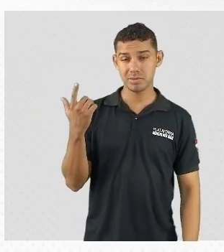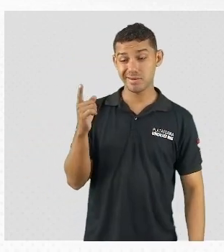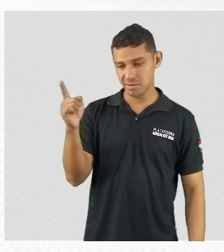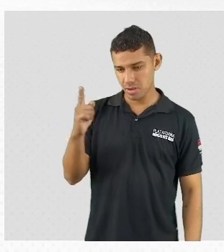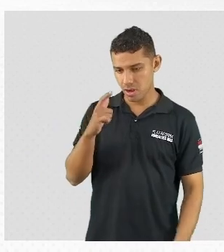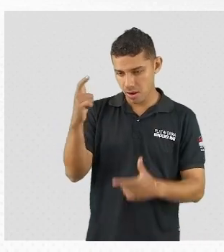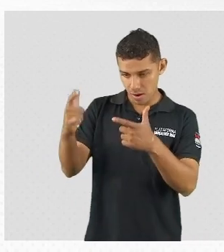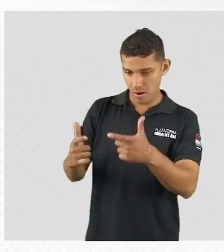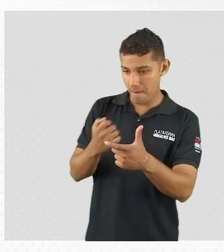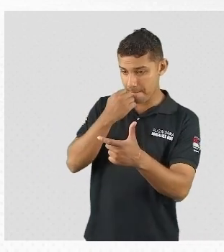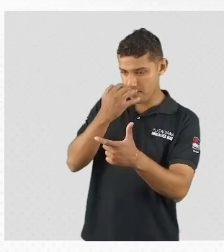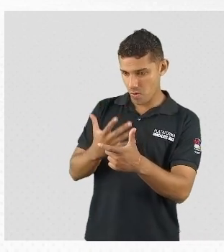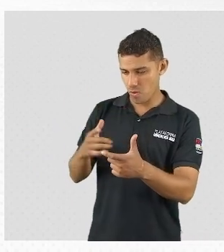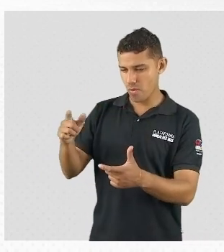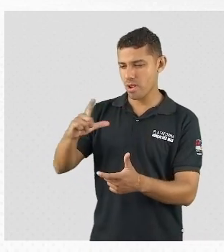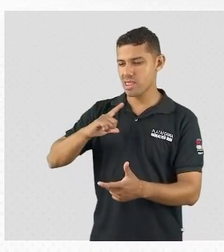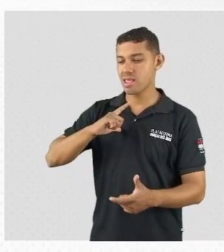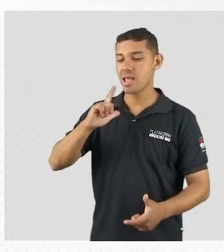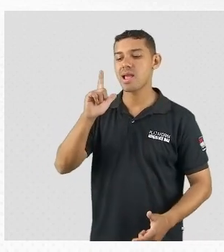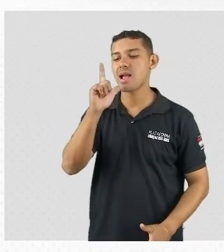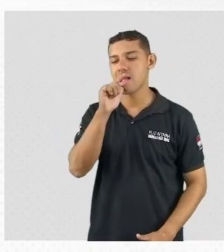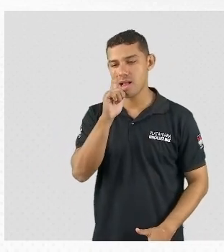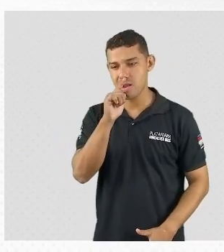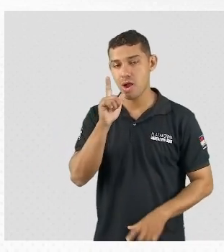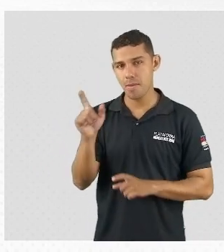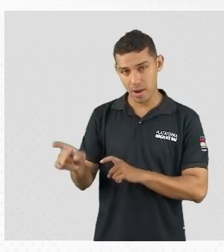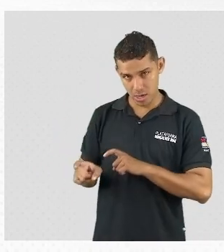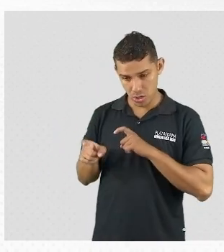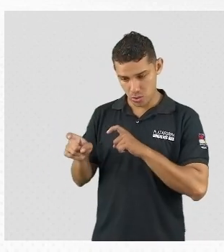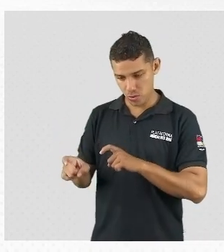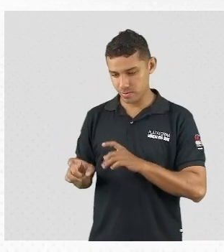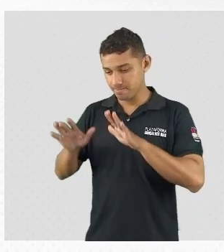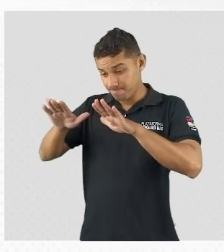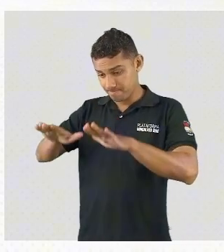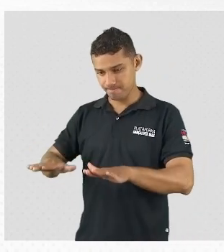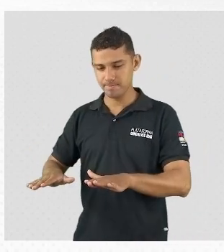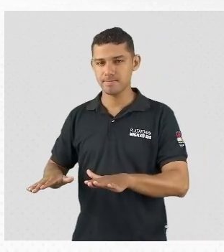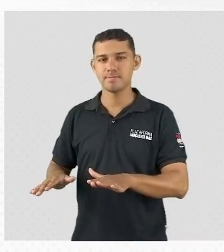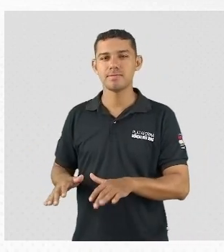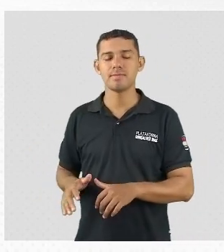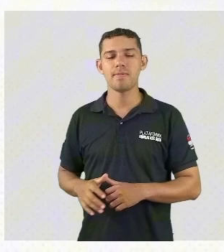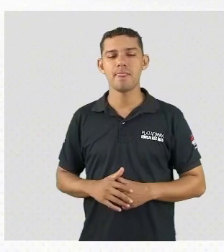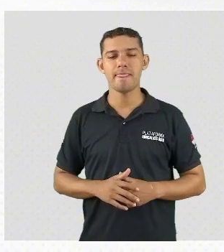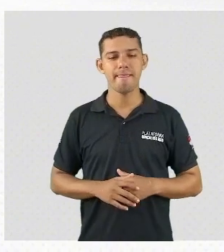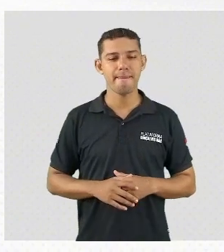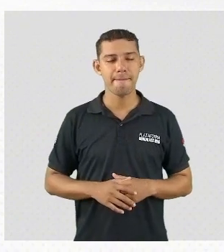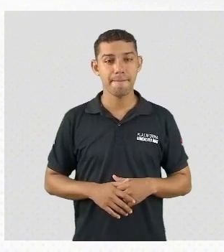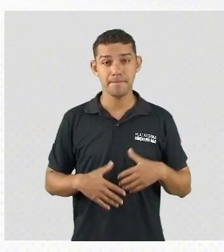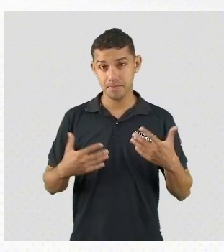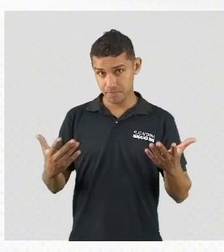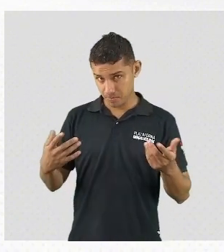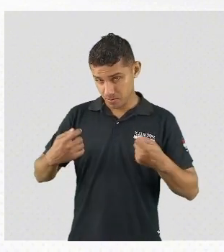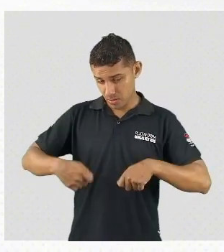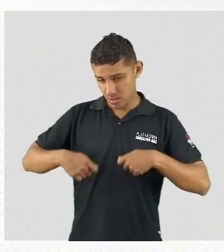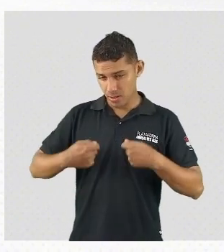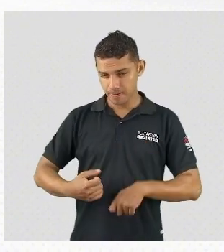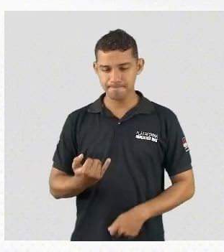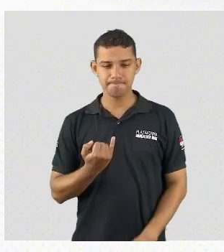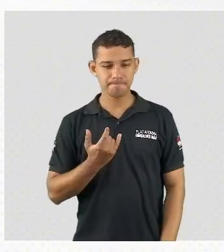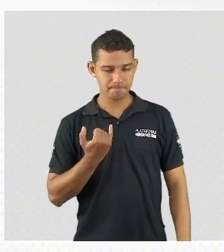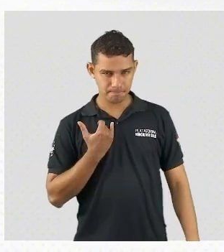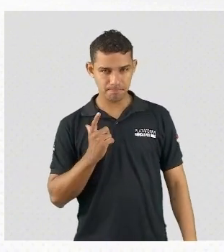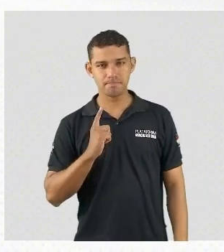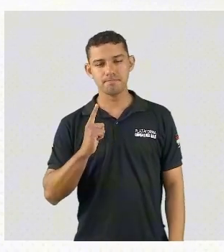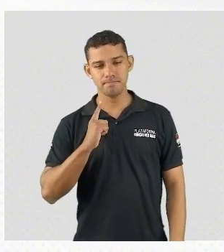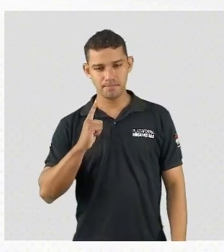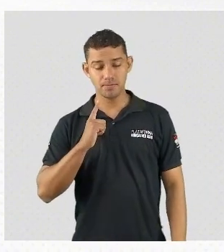bom lugar, que tivesse água principalmente para a agricultura, e ficassem nesse lugar. Então, há uma necessidade desses homens. Por